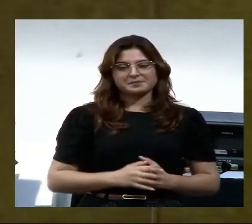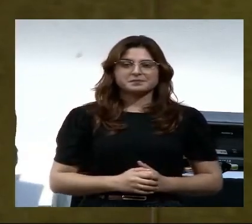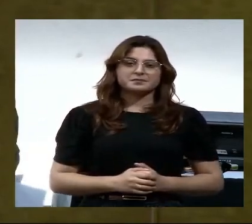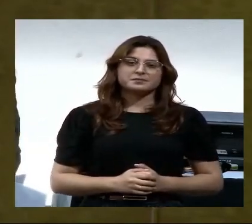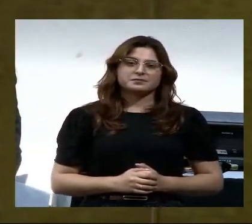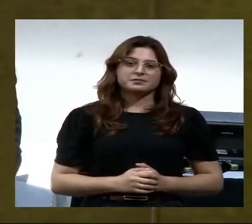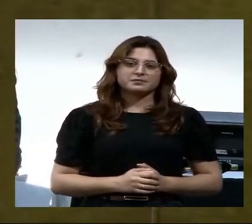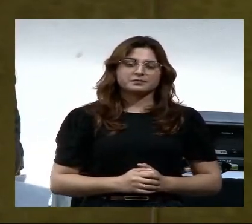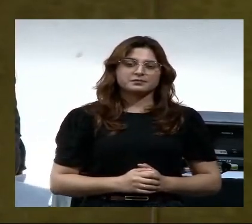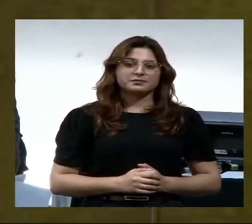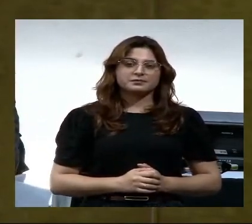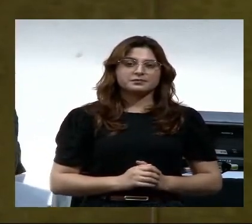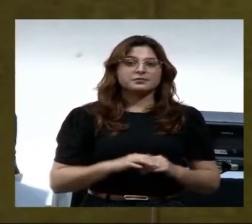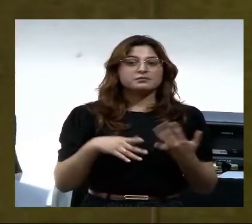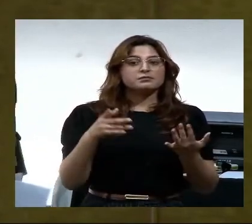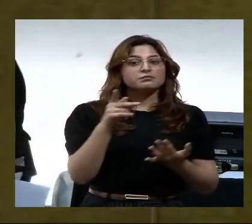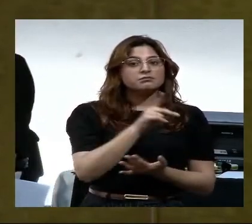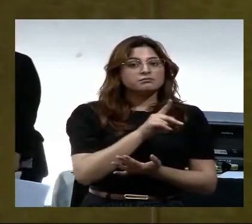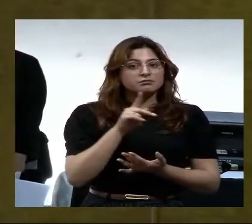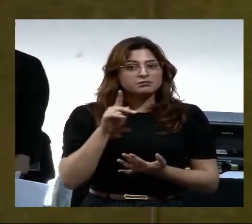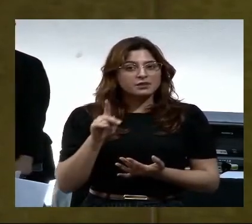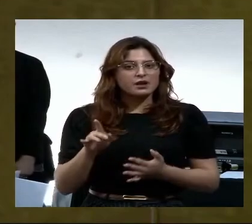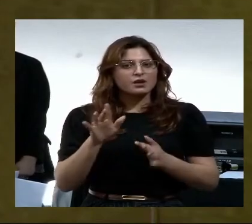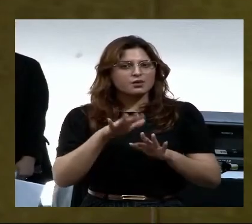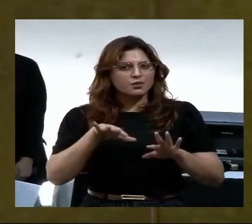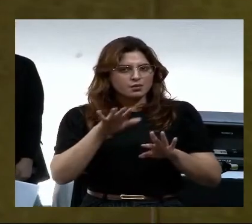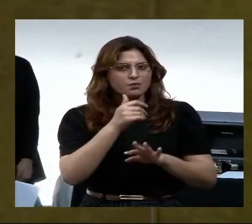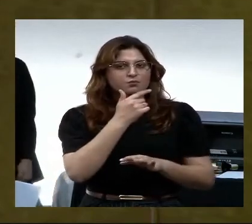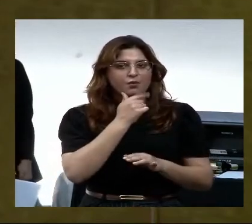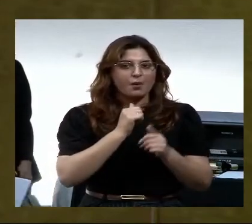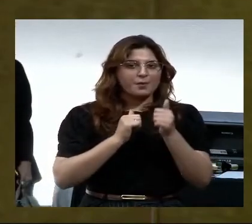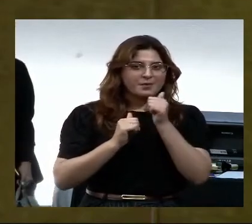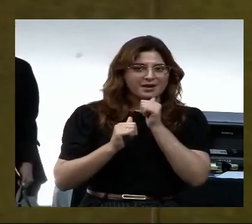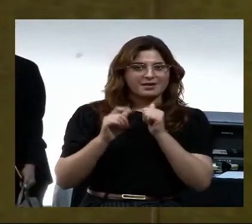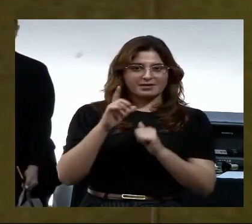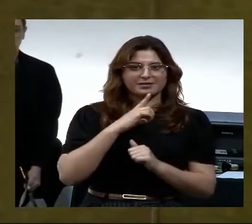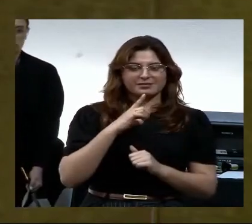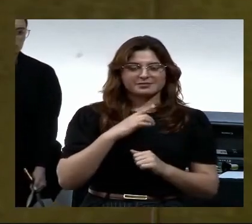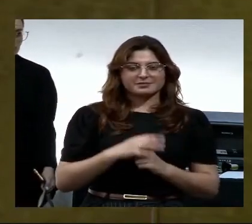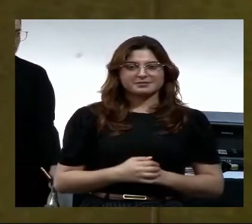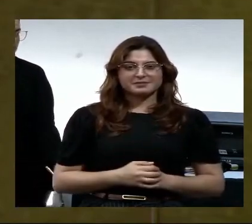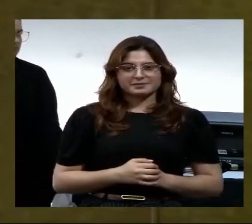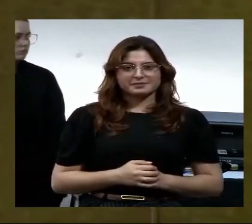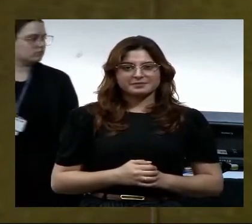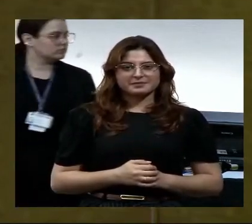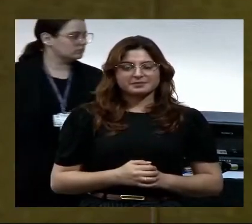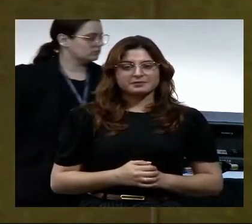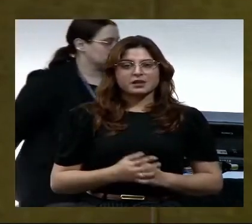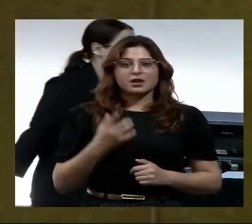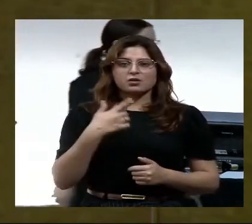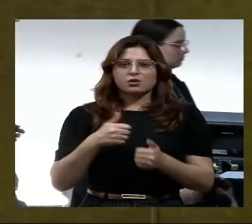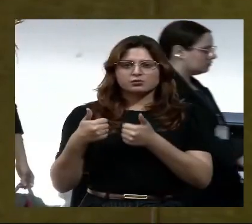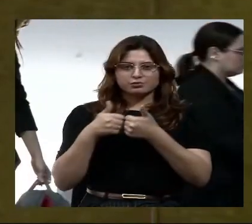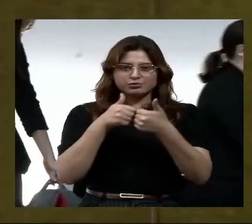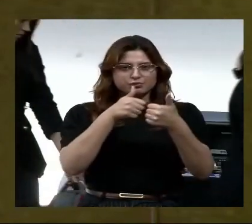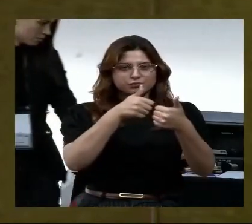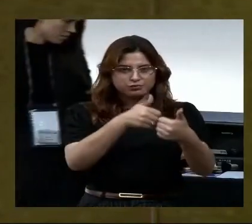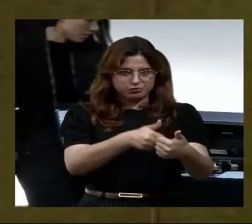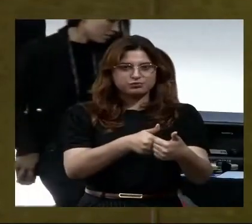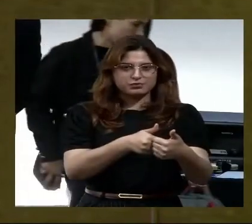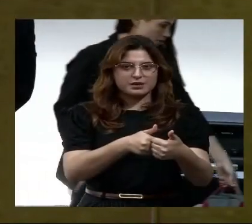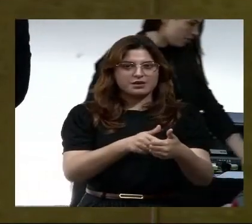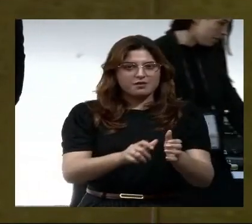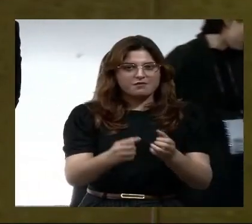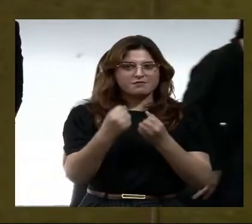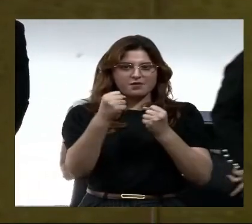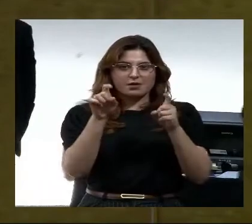Prezadas presidentes e prezados presidentes de seccionais, sigamos juntos e combativos,